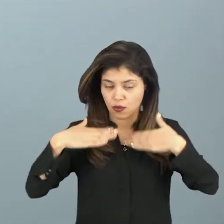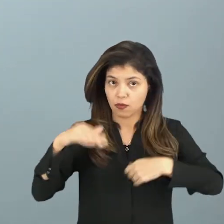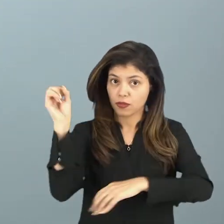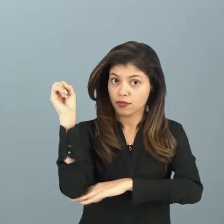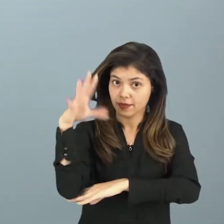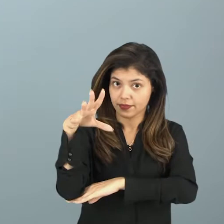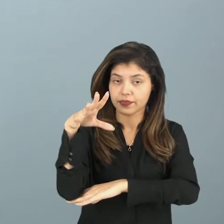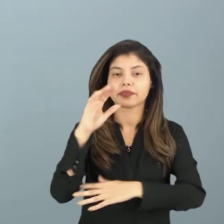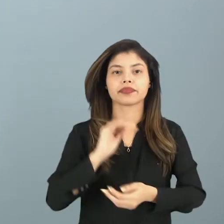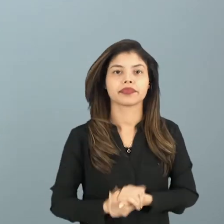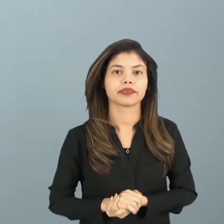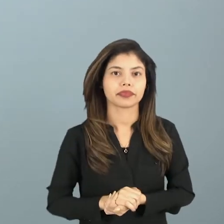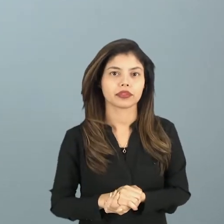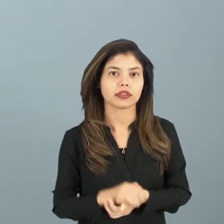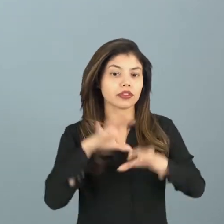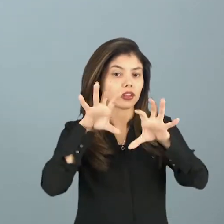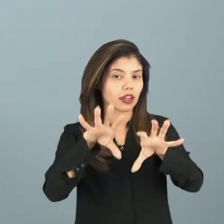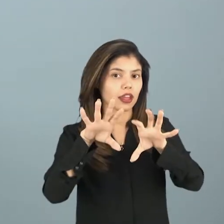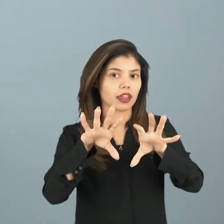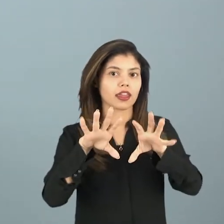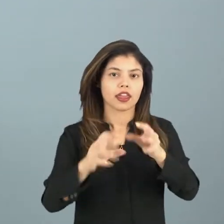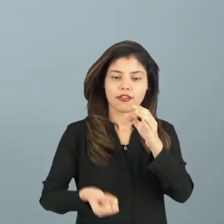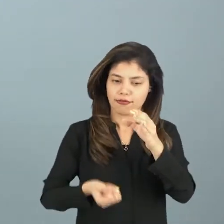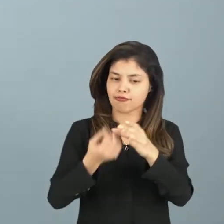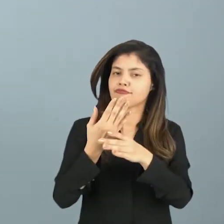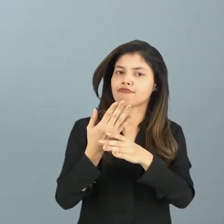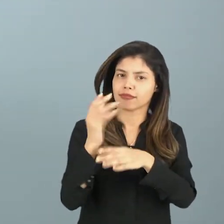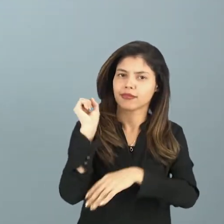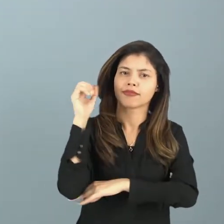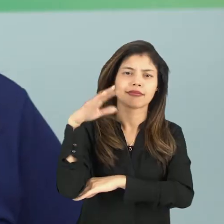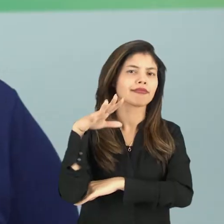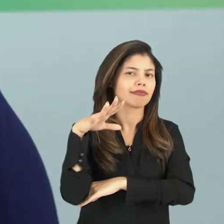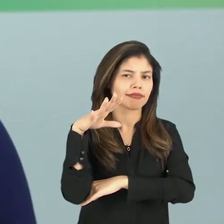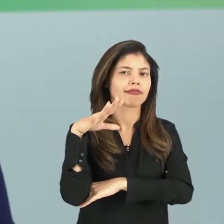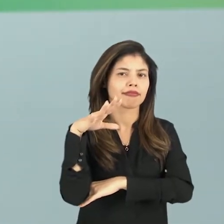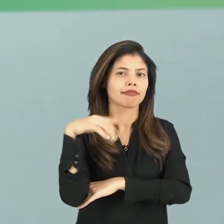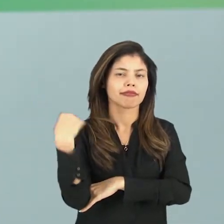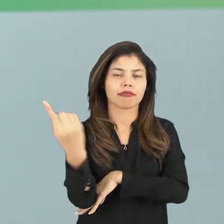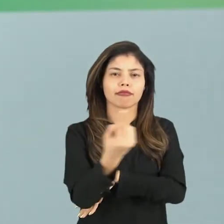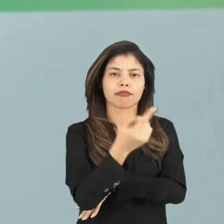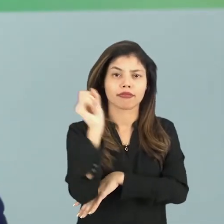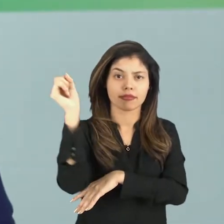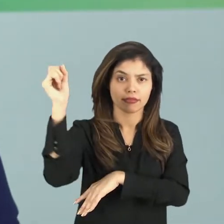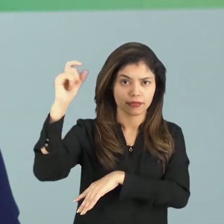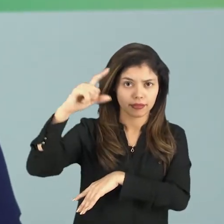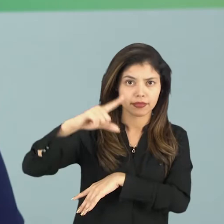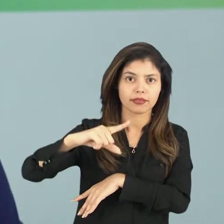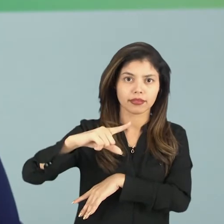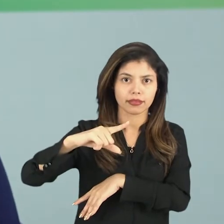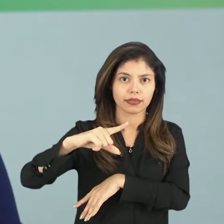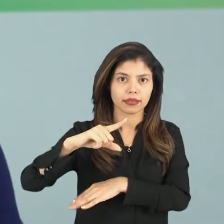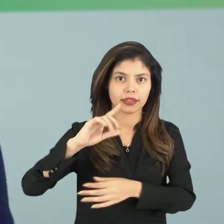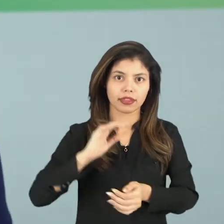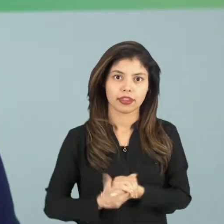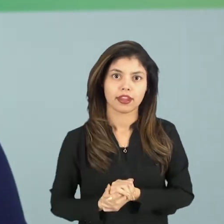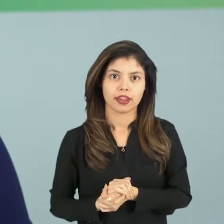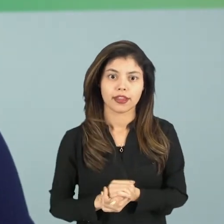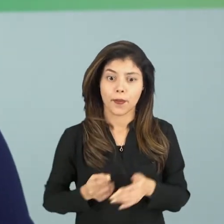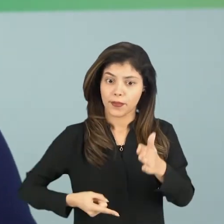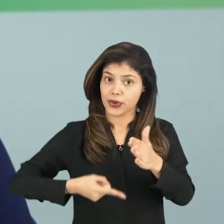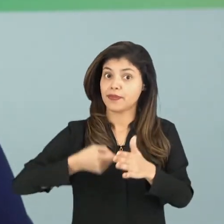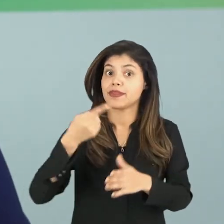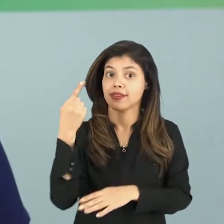luminoso. E essa fonte de luz que é emitida pelo Sol é uma luz